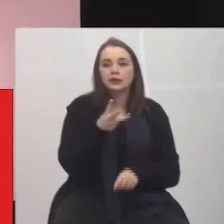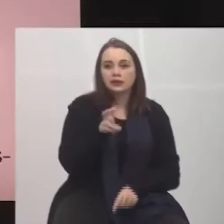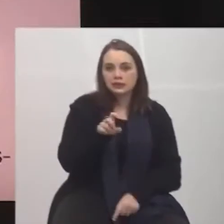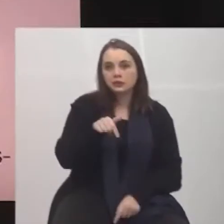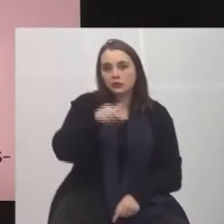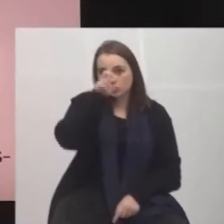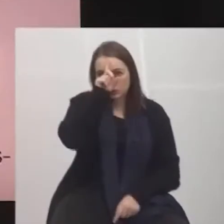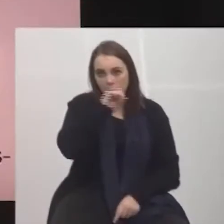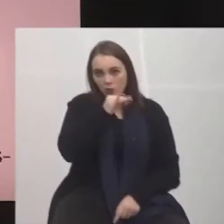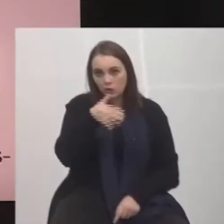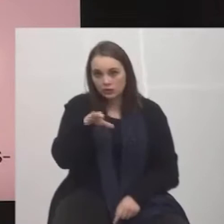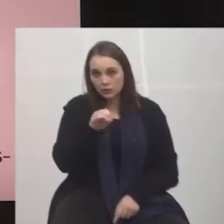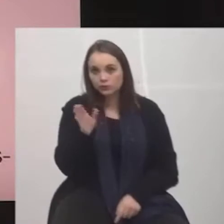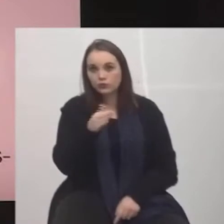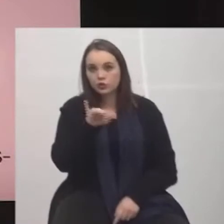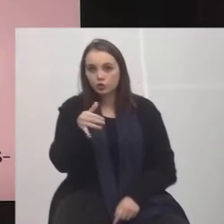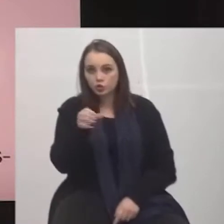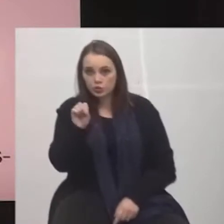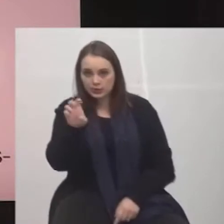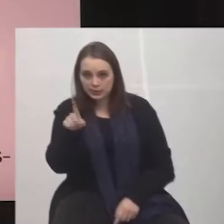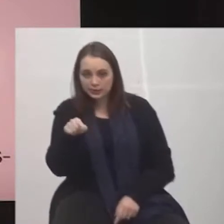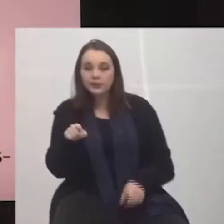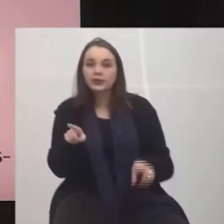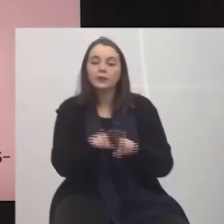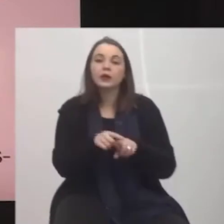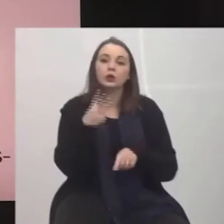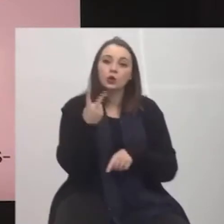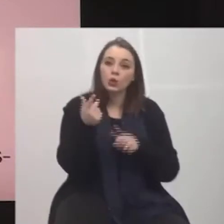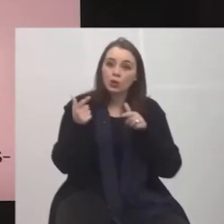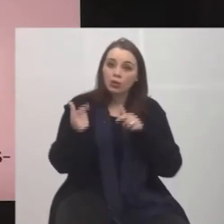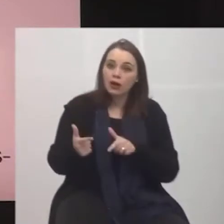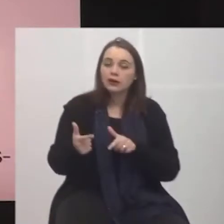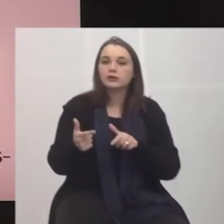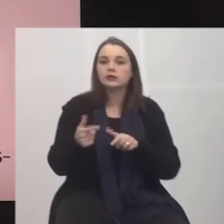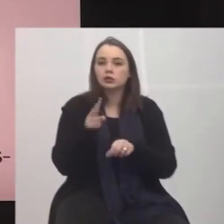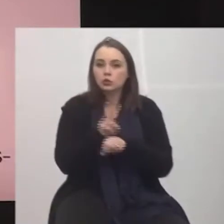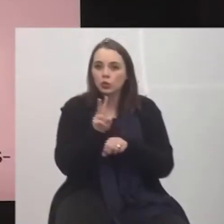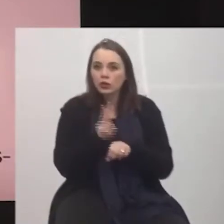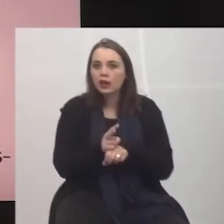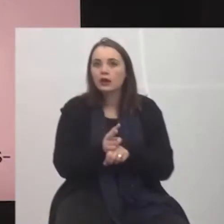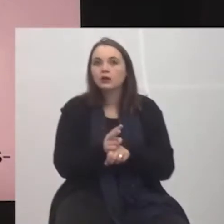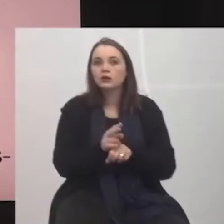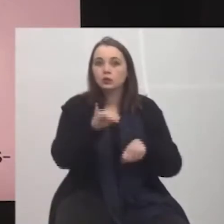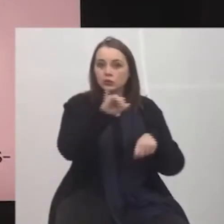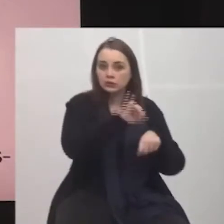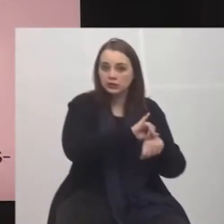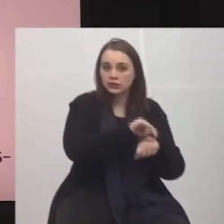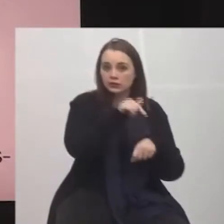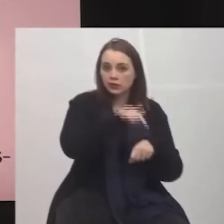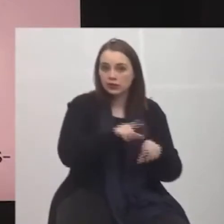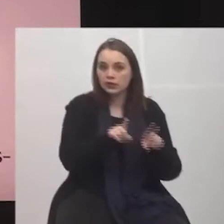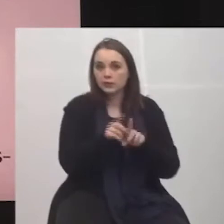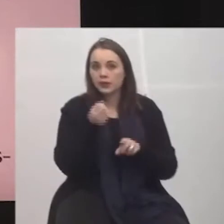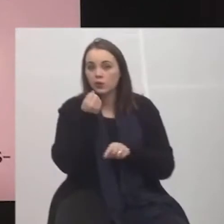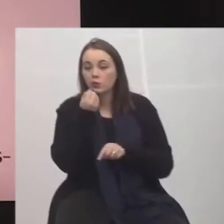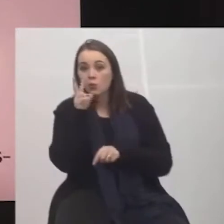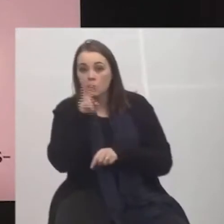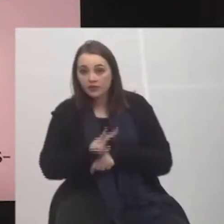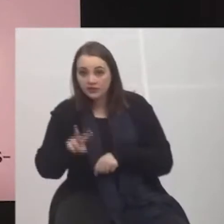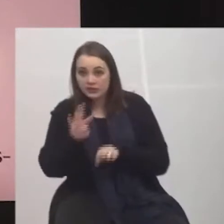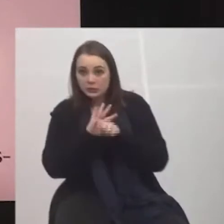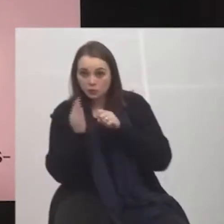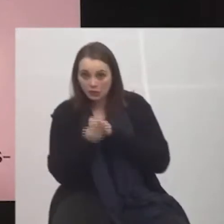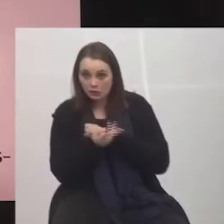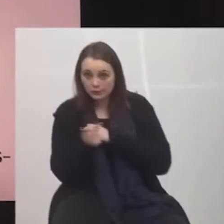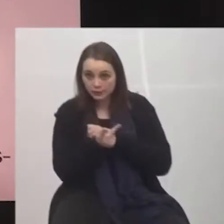José, 2 centros de triagem, Centro e Boa Vista. O Boa Vista, ele permaneceu durante boa